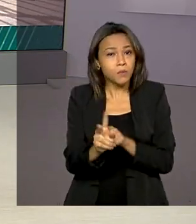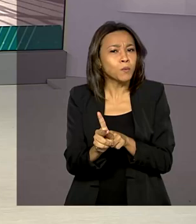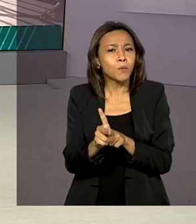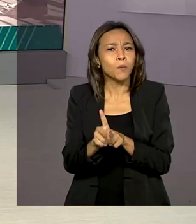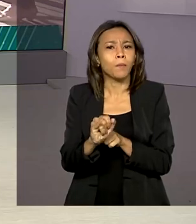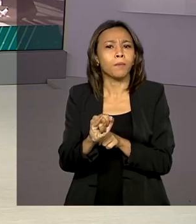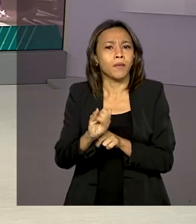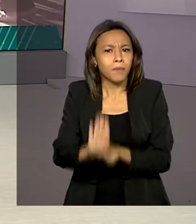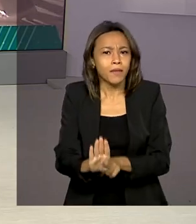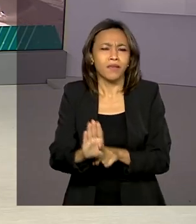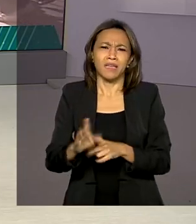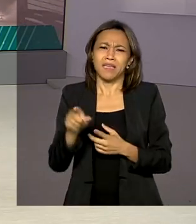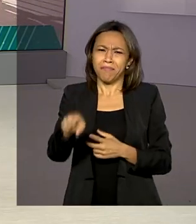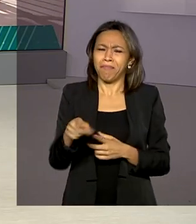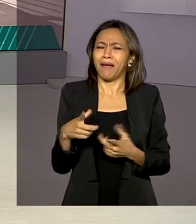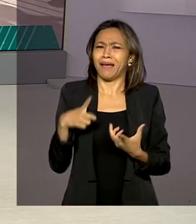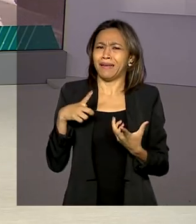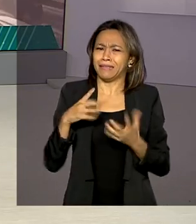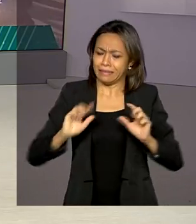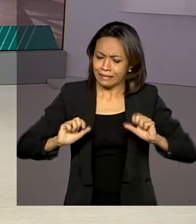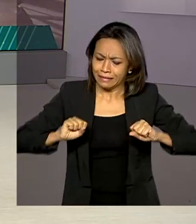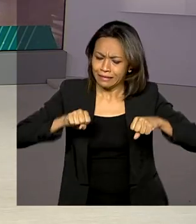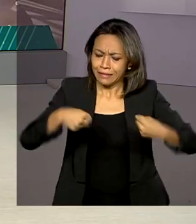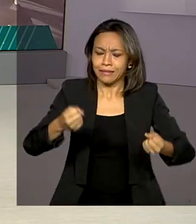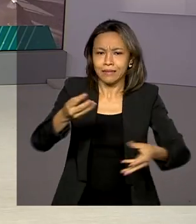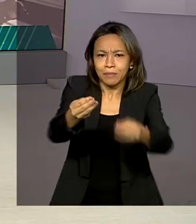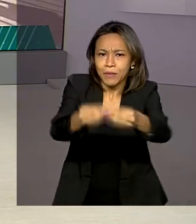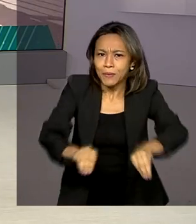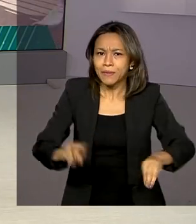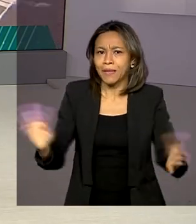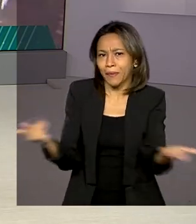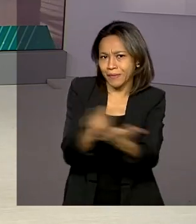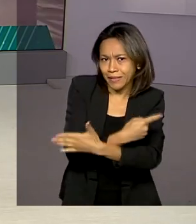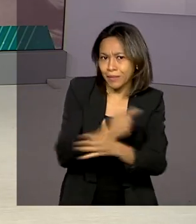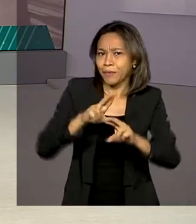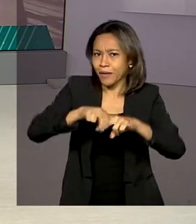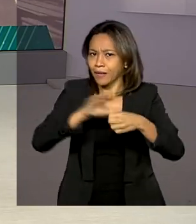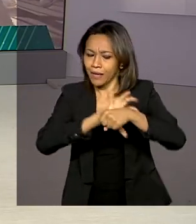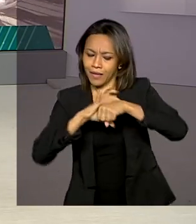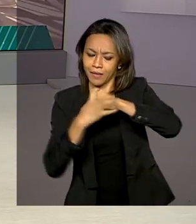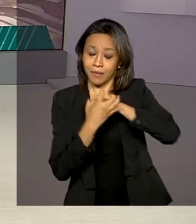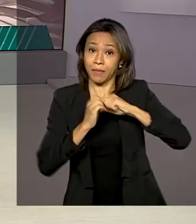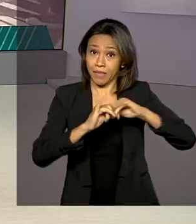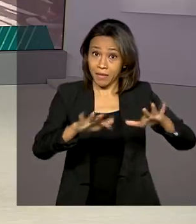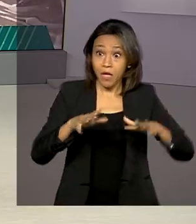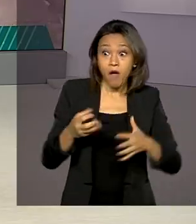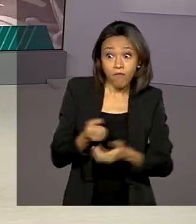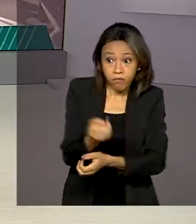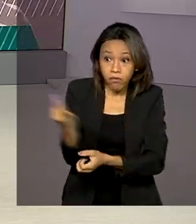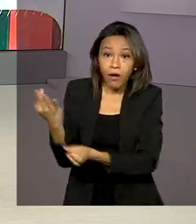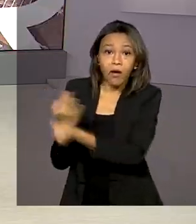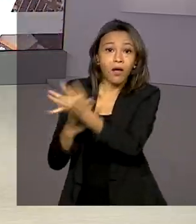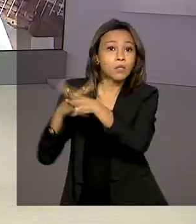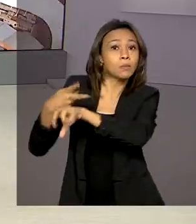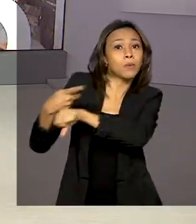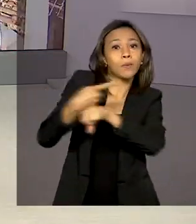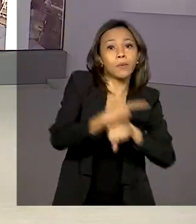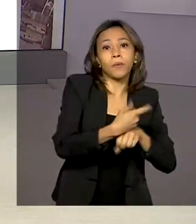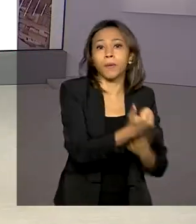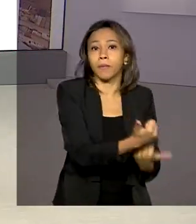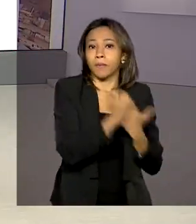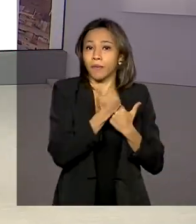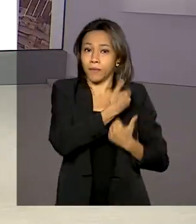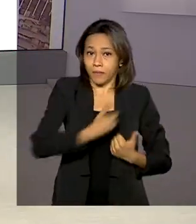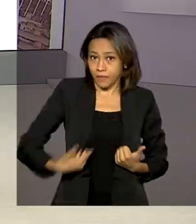sobreviver à crise causada pela pandemia, muitos proprietários recorreram a medidas de socorro oferecidas pelo governo